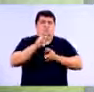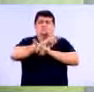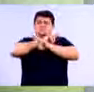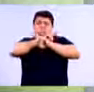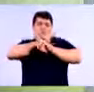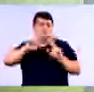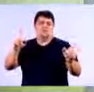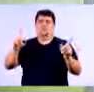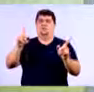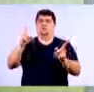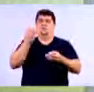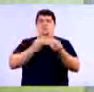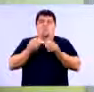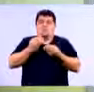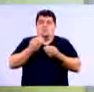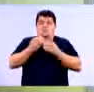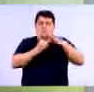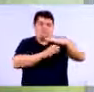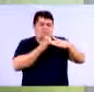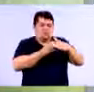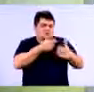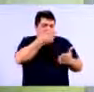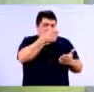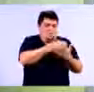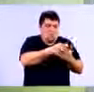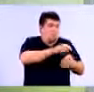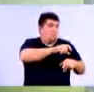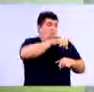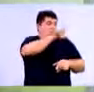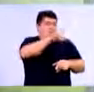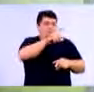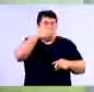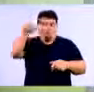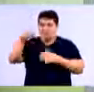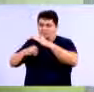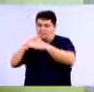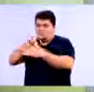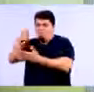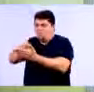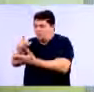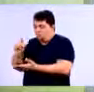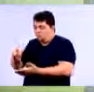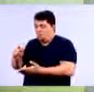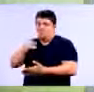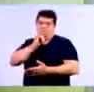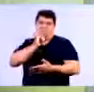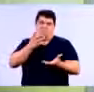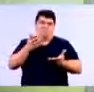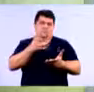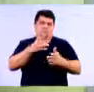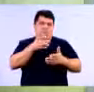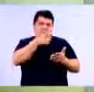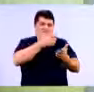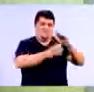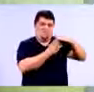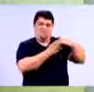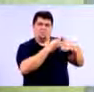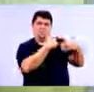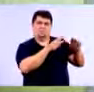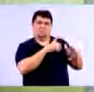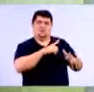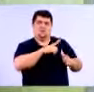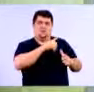diferente e quanto uma instituição paga mais e paga menos, né? Só um comparativo, uma instituição A estava pagando uma rentabilidade